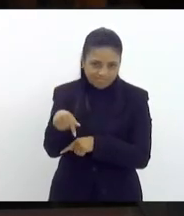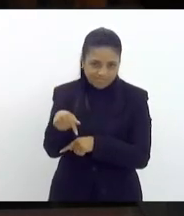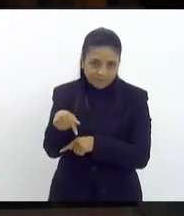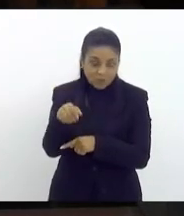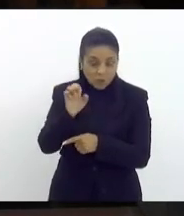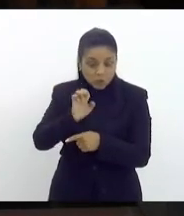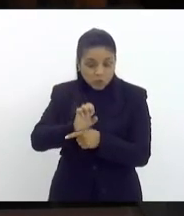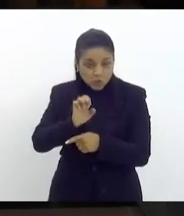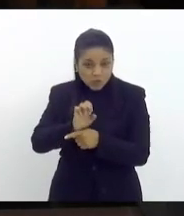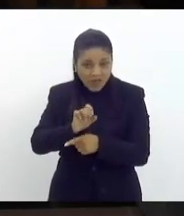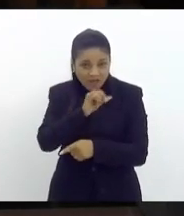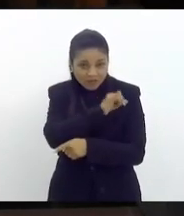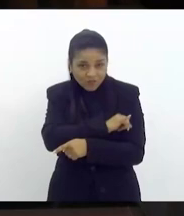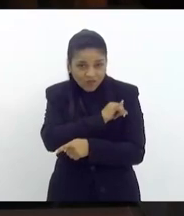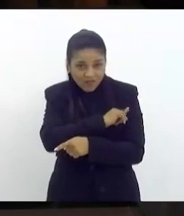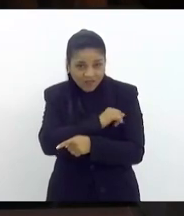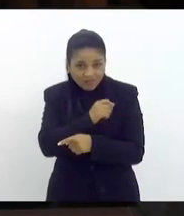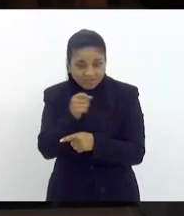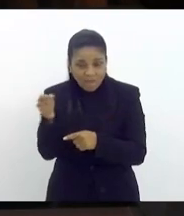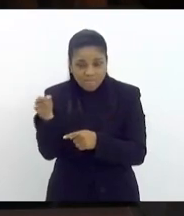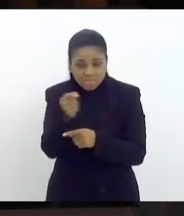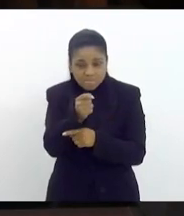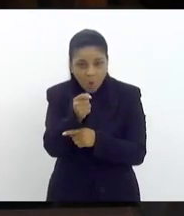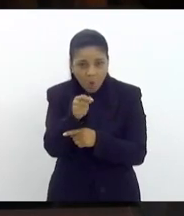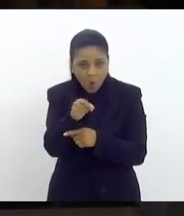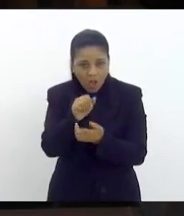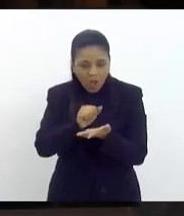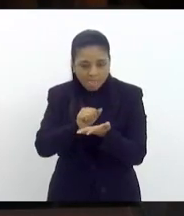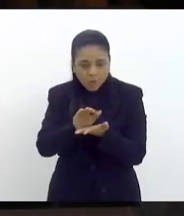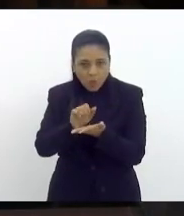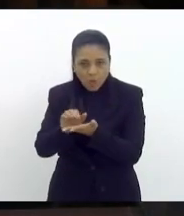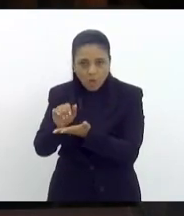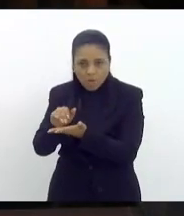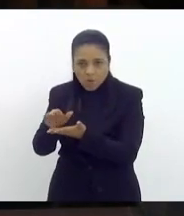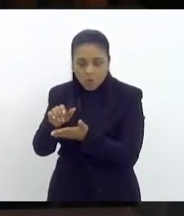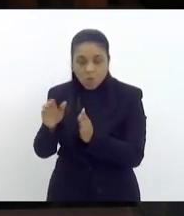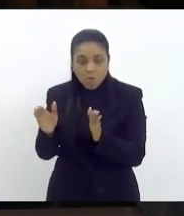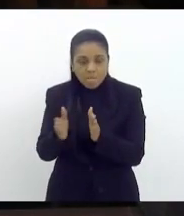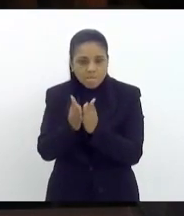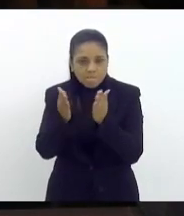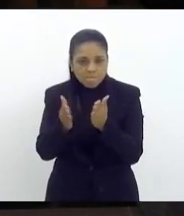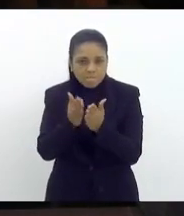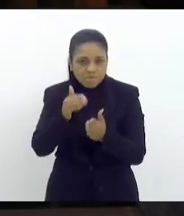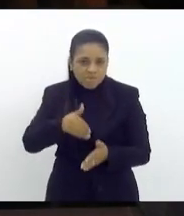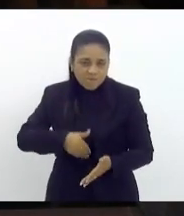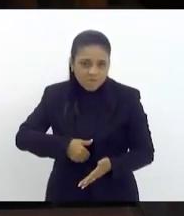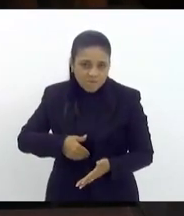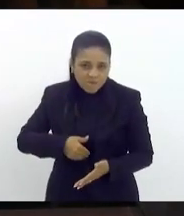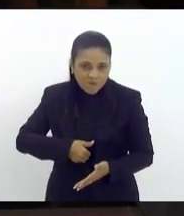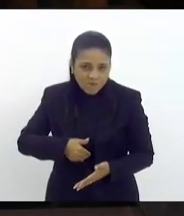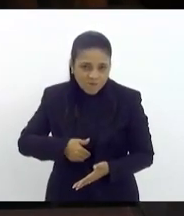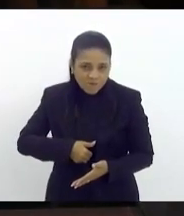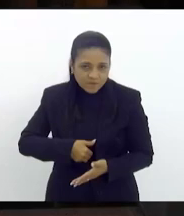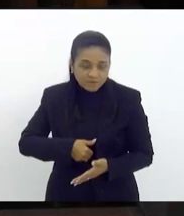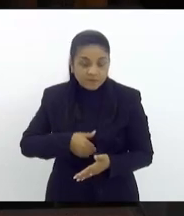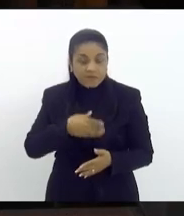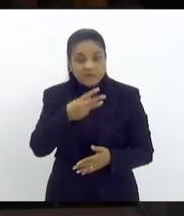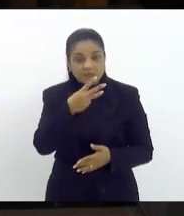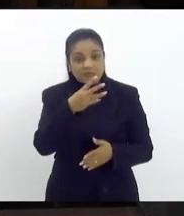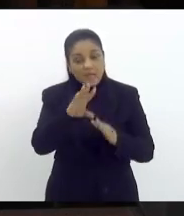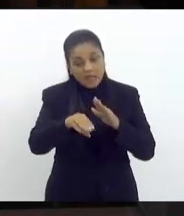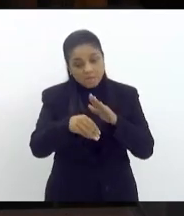índices de desemprego no Brasil mais gente passando fome e aí a emenda 315